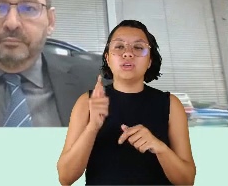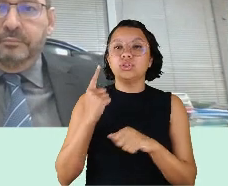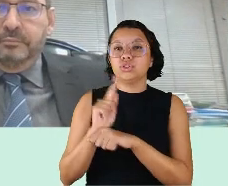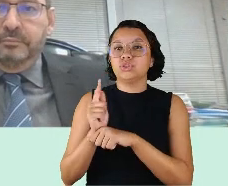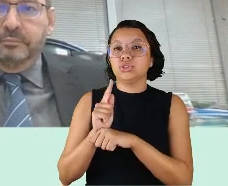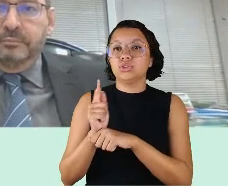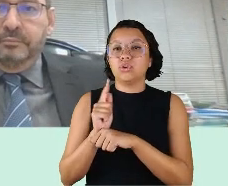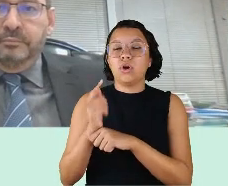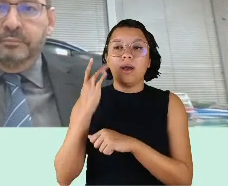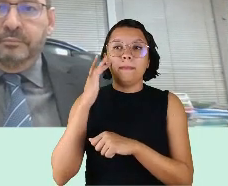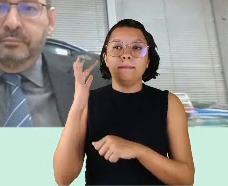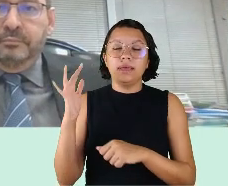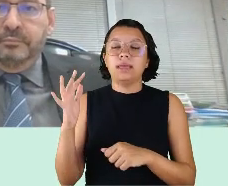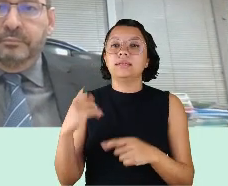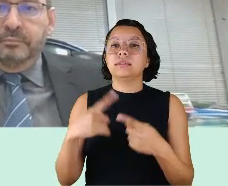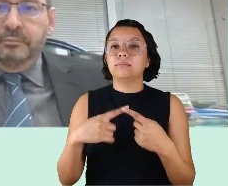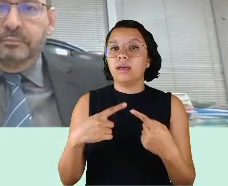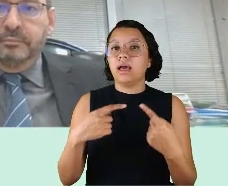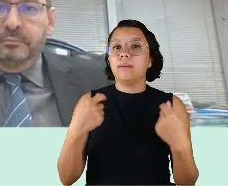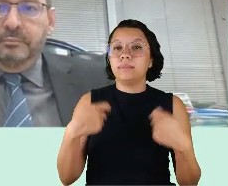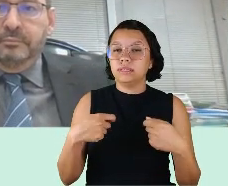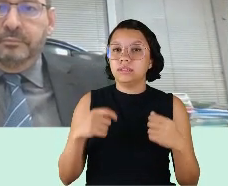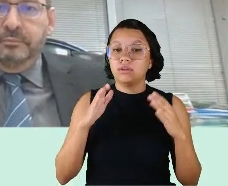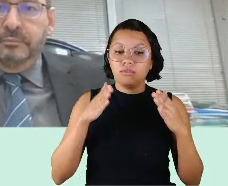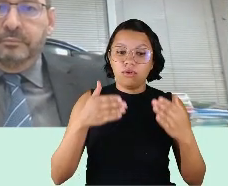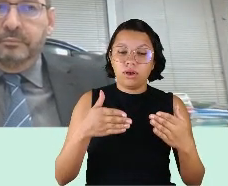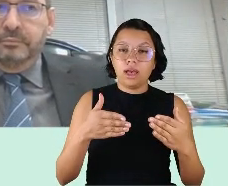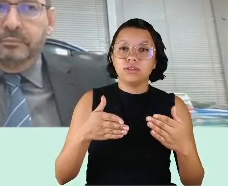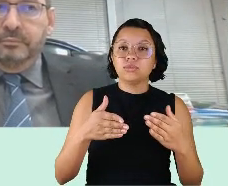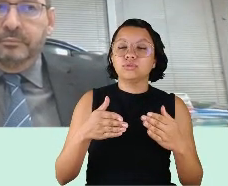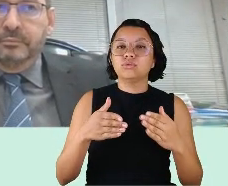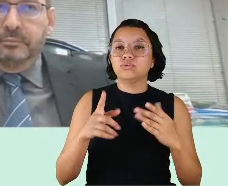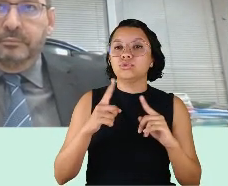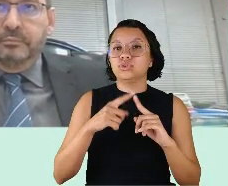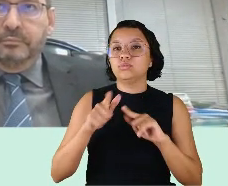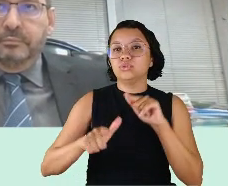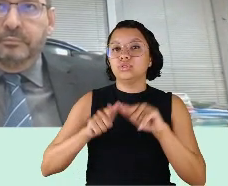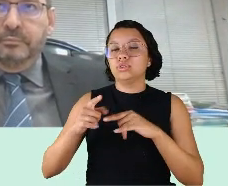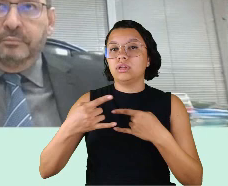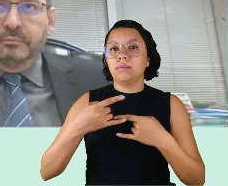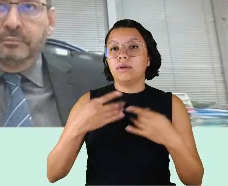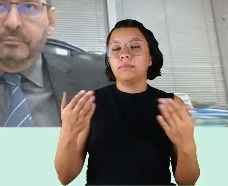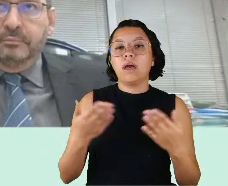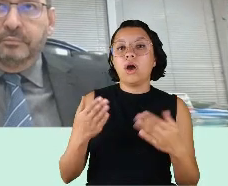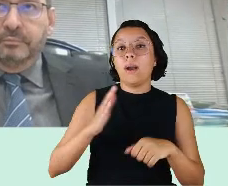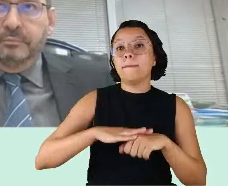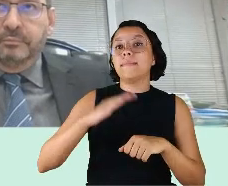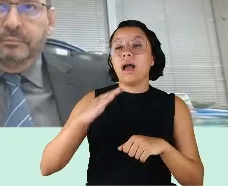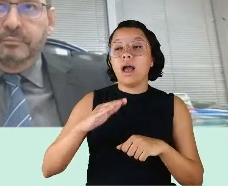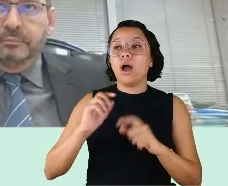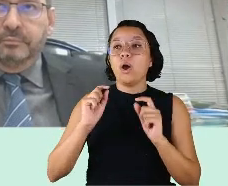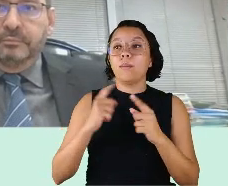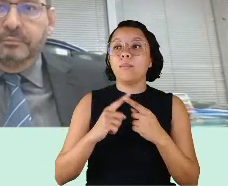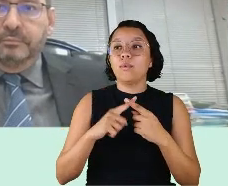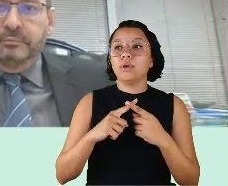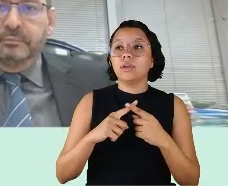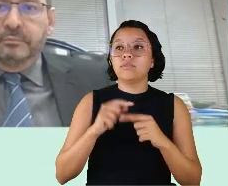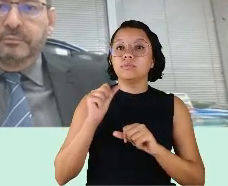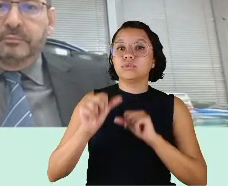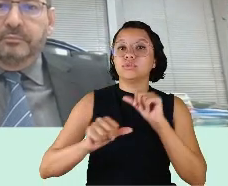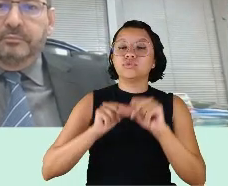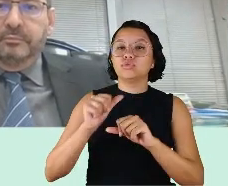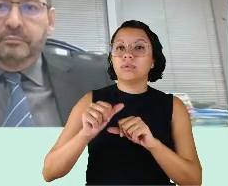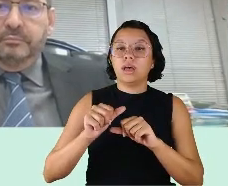gestão no regime do teletrabalho. E mais que isso ainda, né, agora nós vamos passar para um